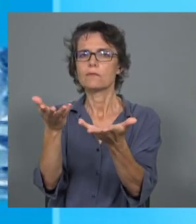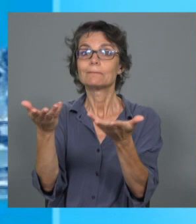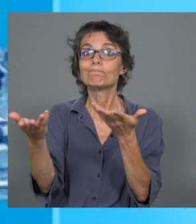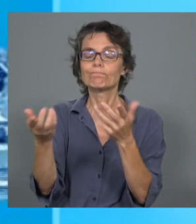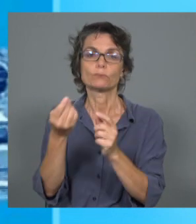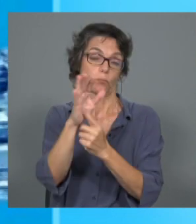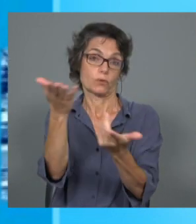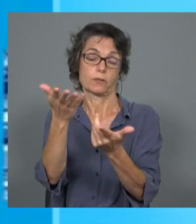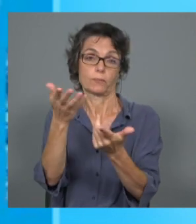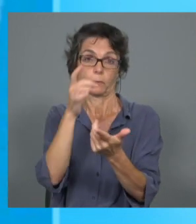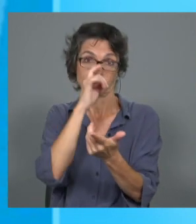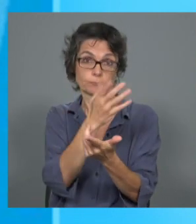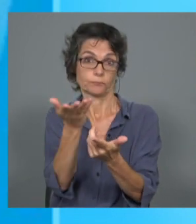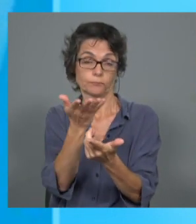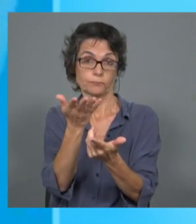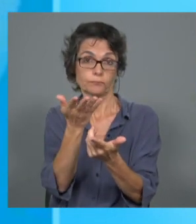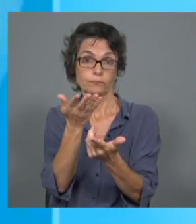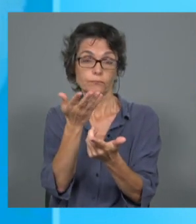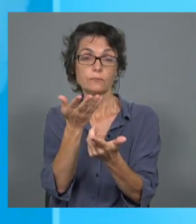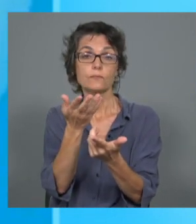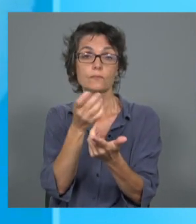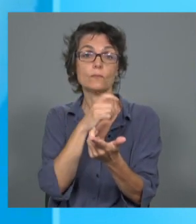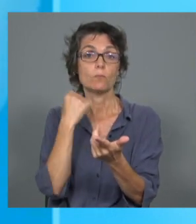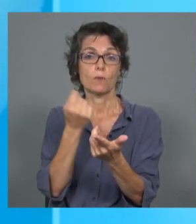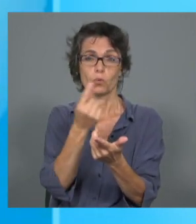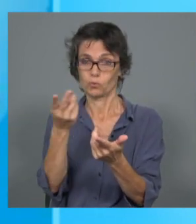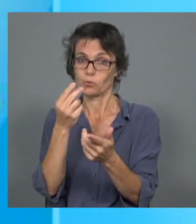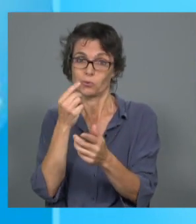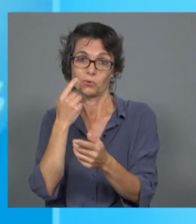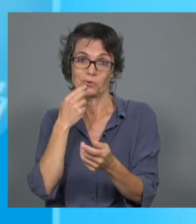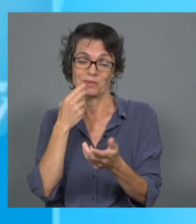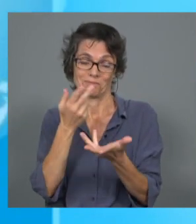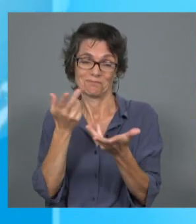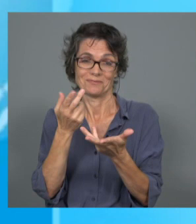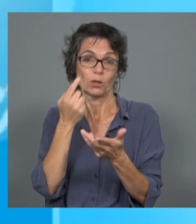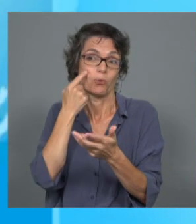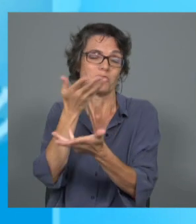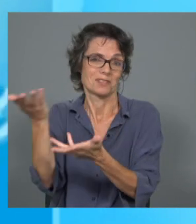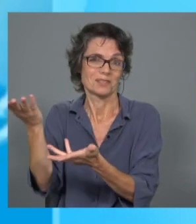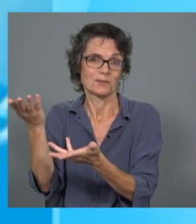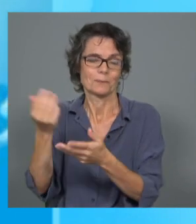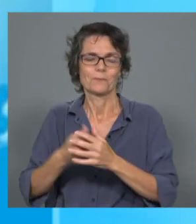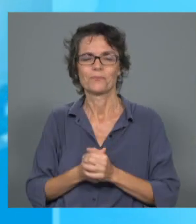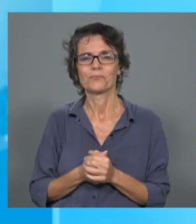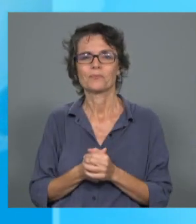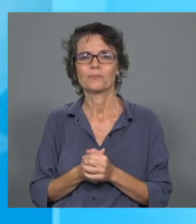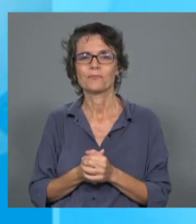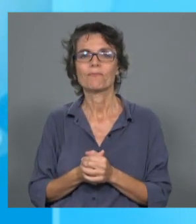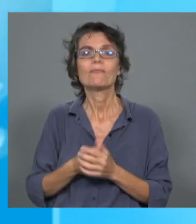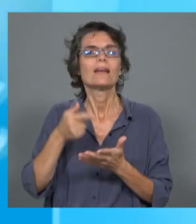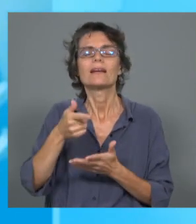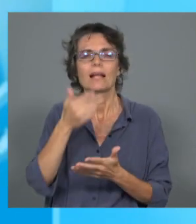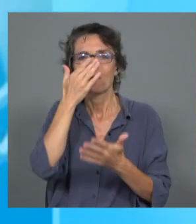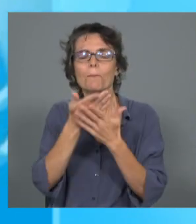lembrar com certeza de um ou dois desses padres. E o que é que está certo aqui? É isso que fica, ou isso é a espuma